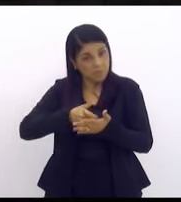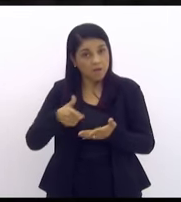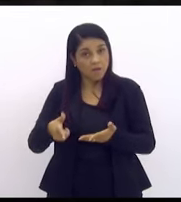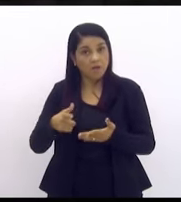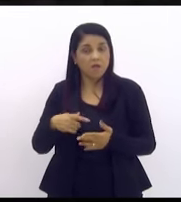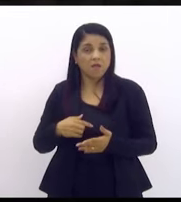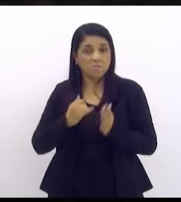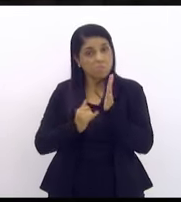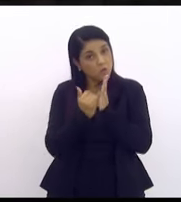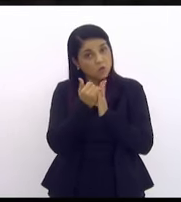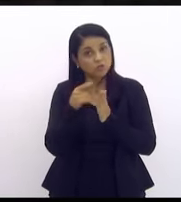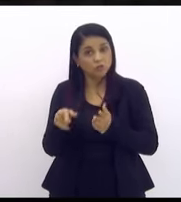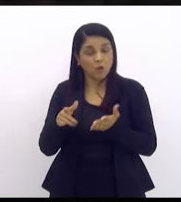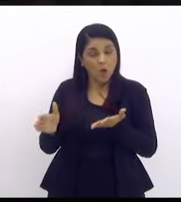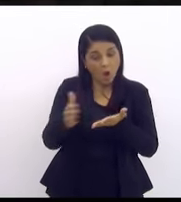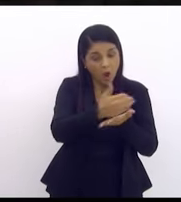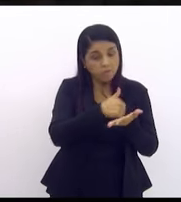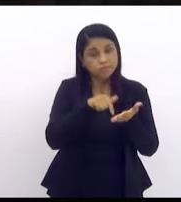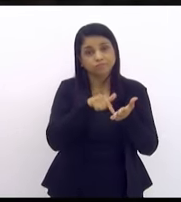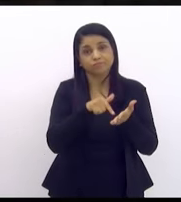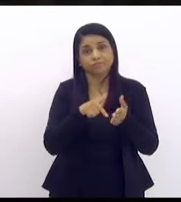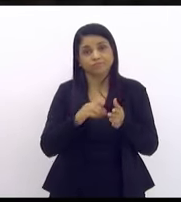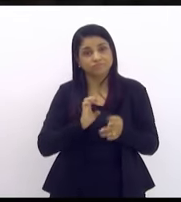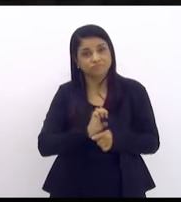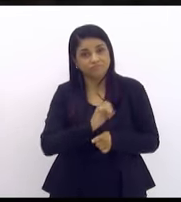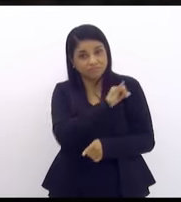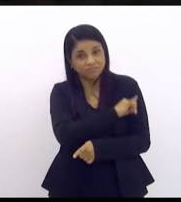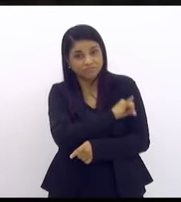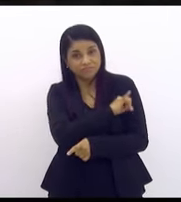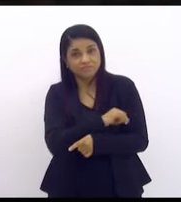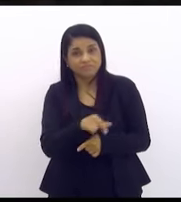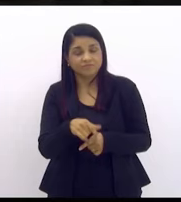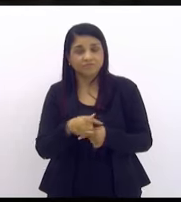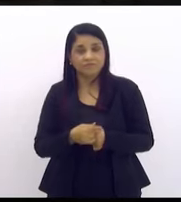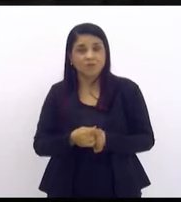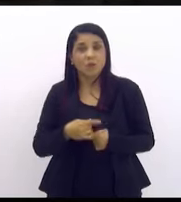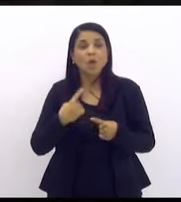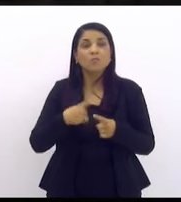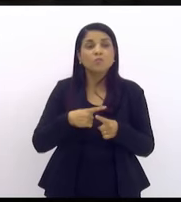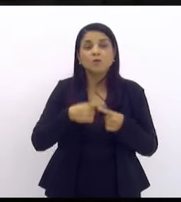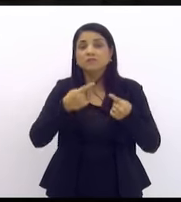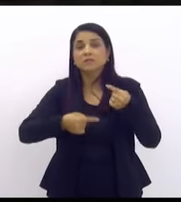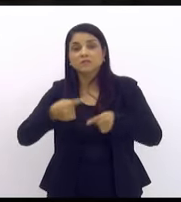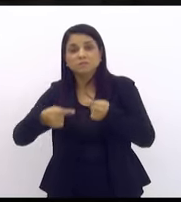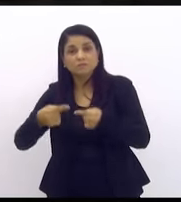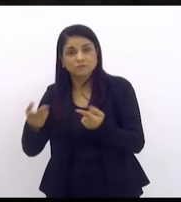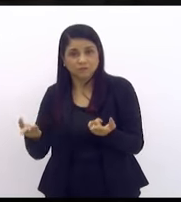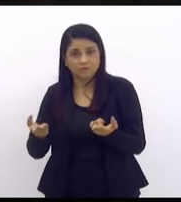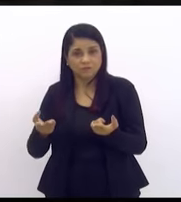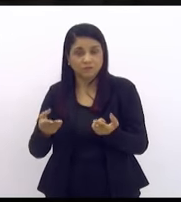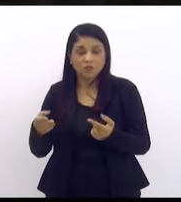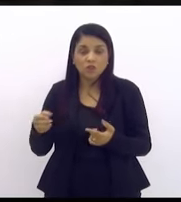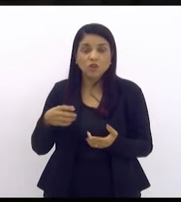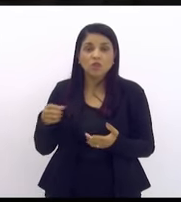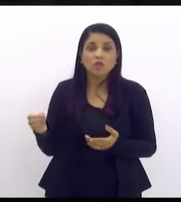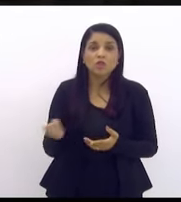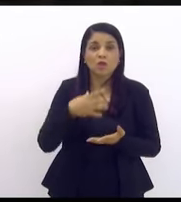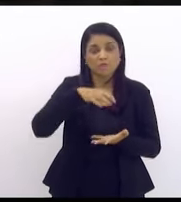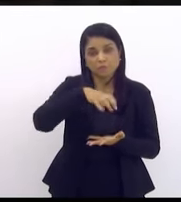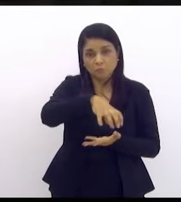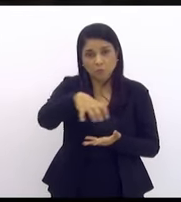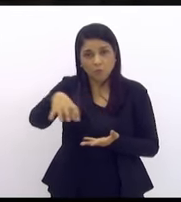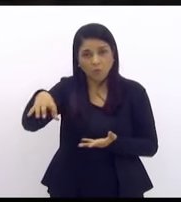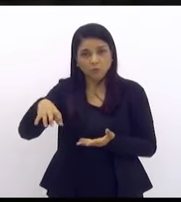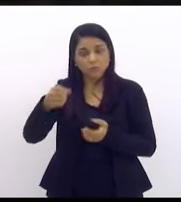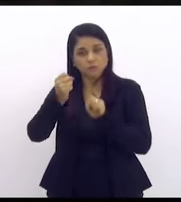Estado. E isso é só um exemplo. Por que que o Estado não está debatendo, por exemplo, novos polos industriais do